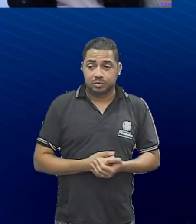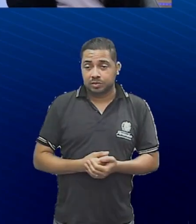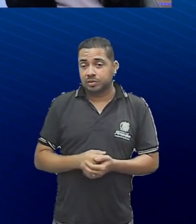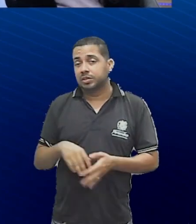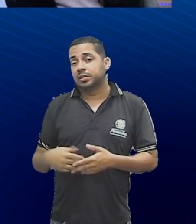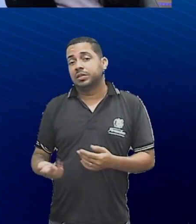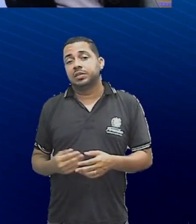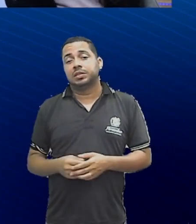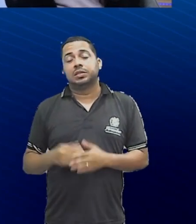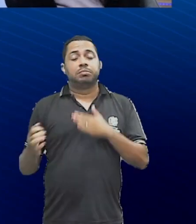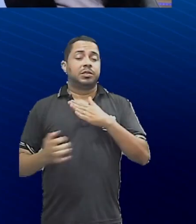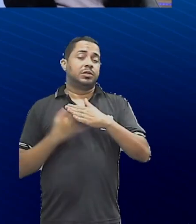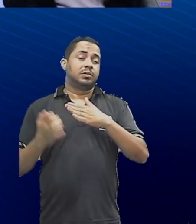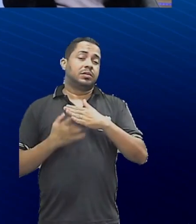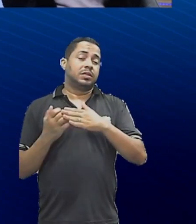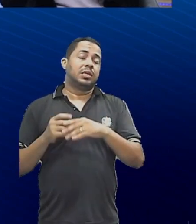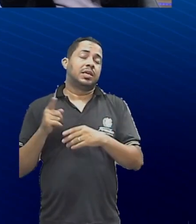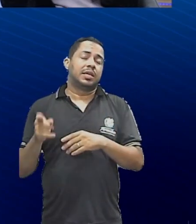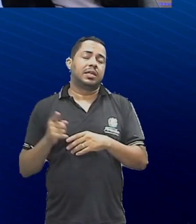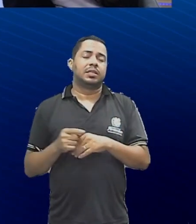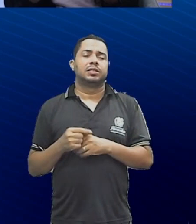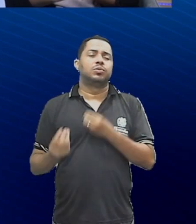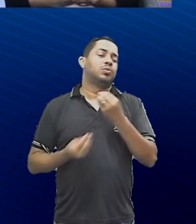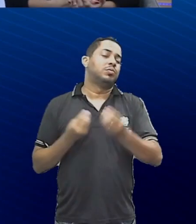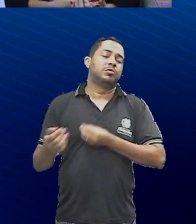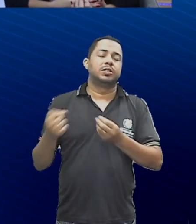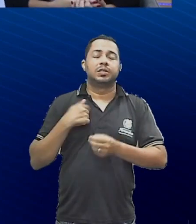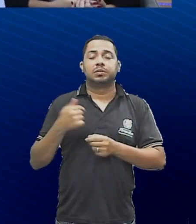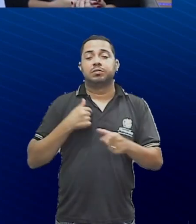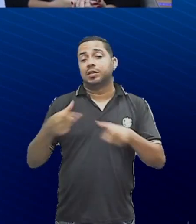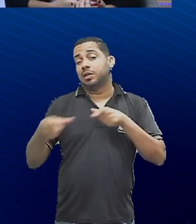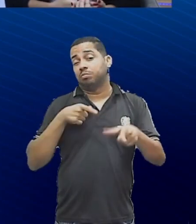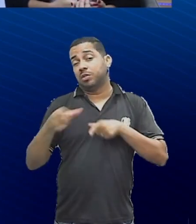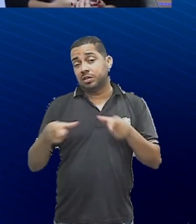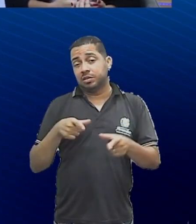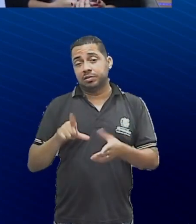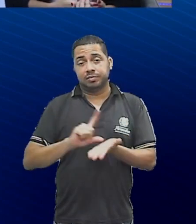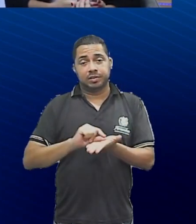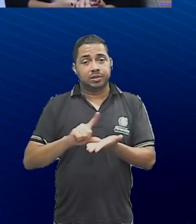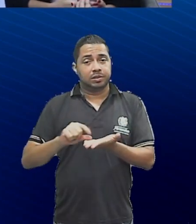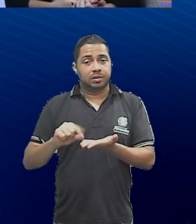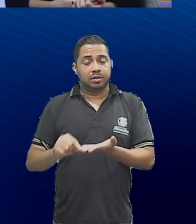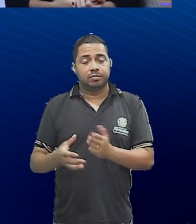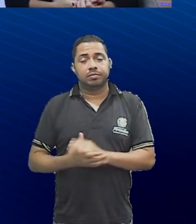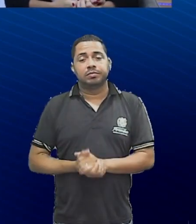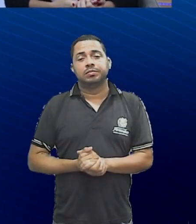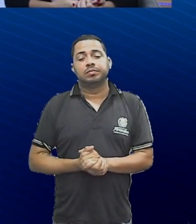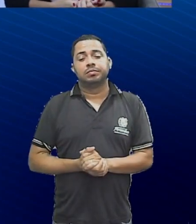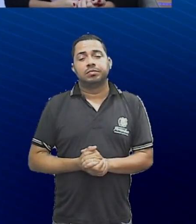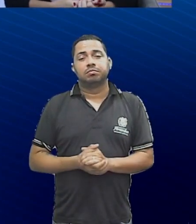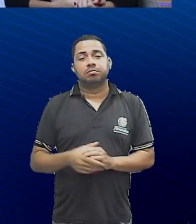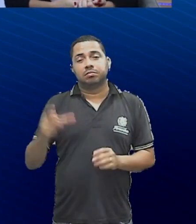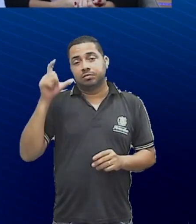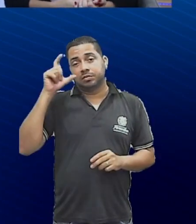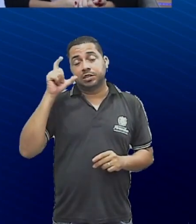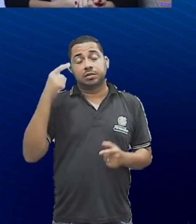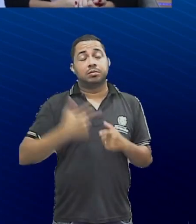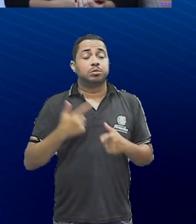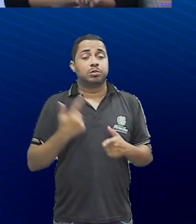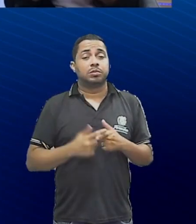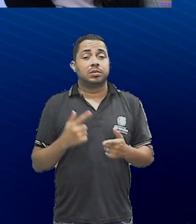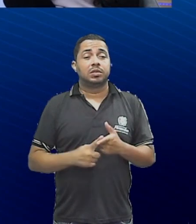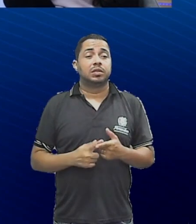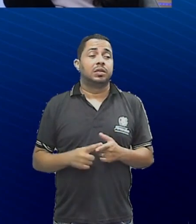o empreendedorismo é com que é que eu vou trabalhar no meio digital. É bem interessante porque o